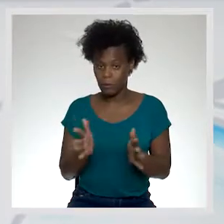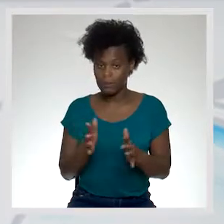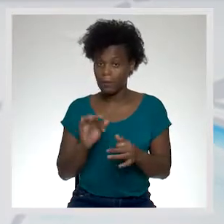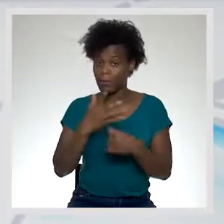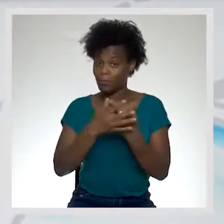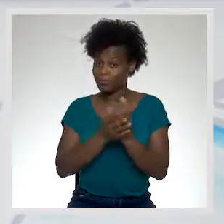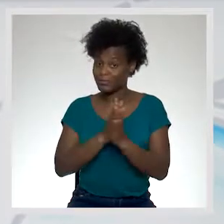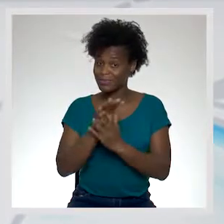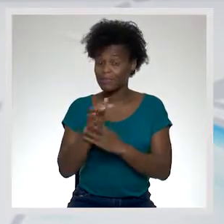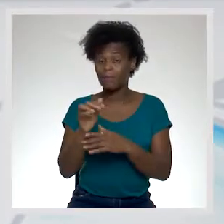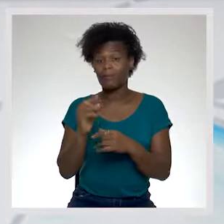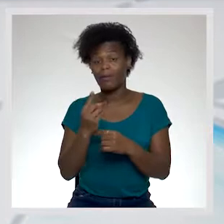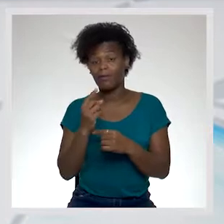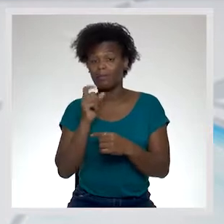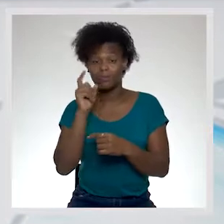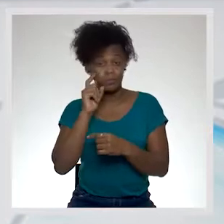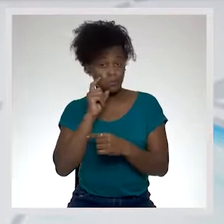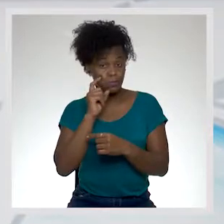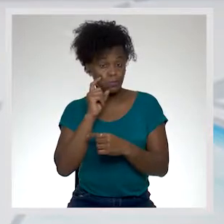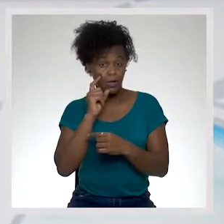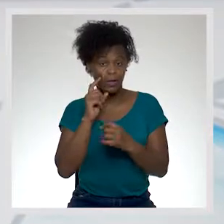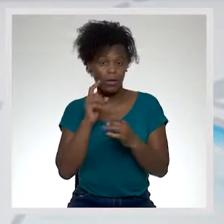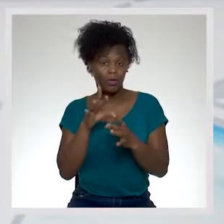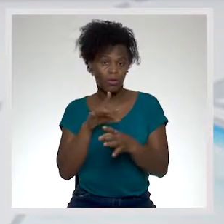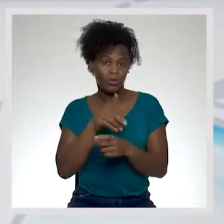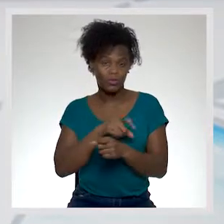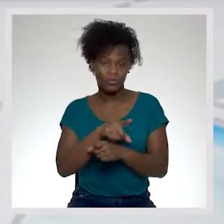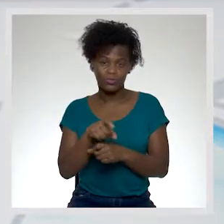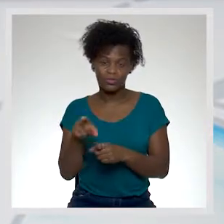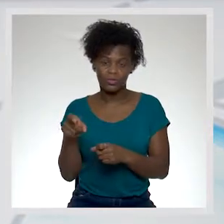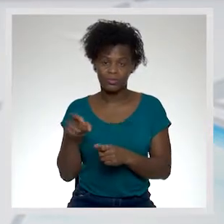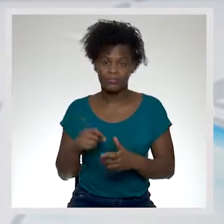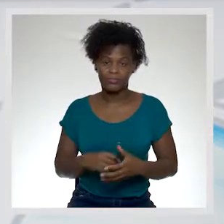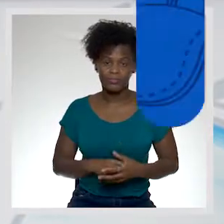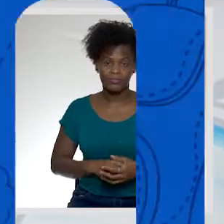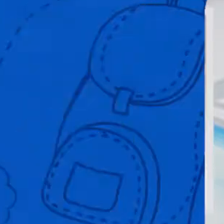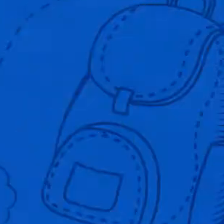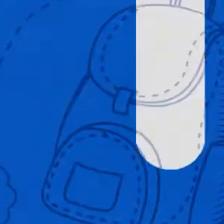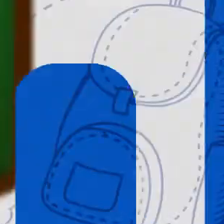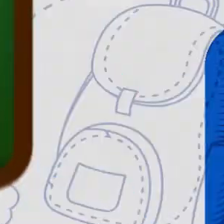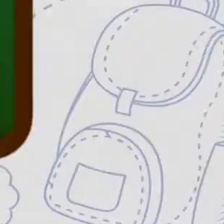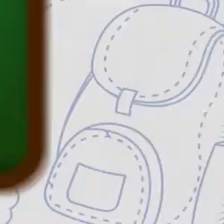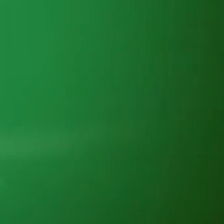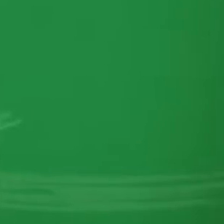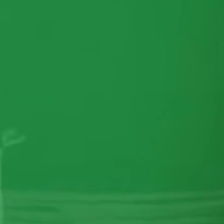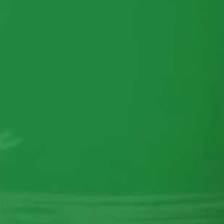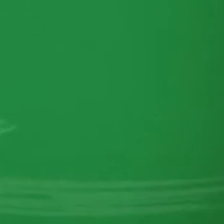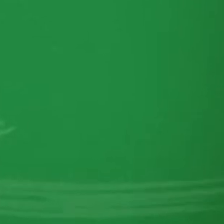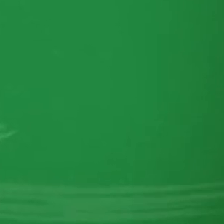as mãos para protegerem contra o coronavírus.